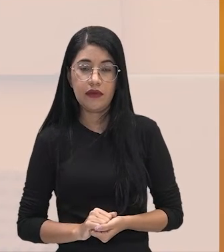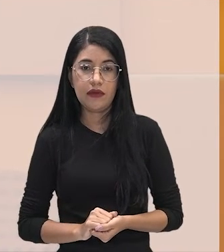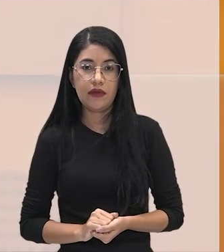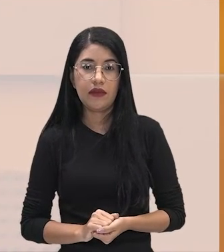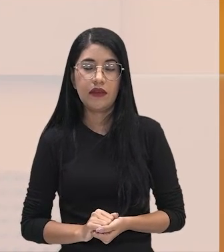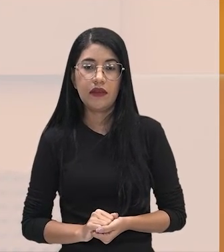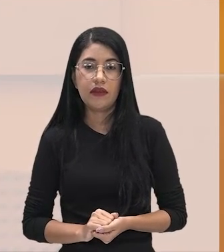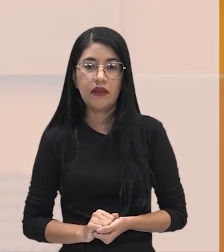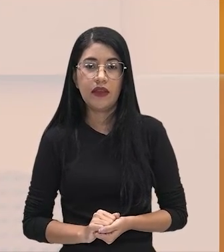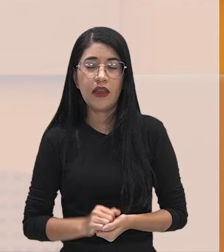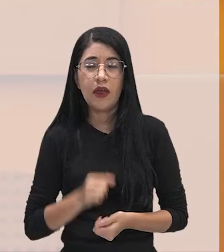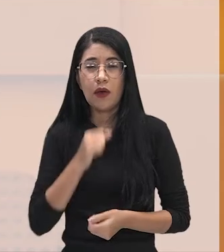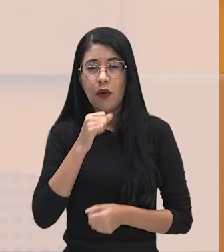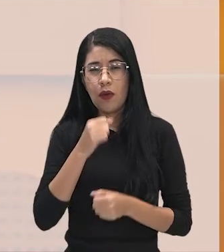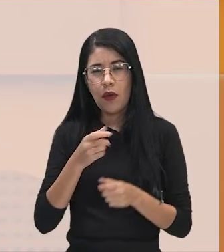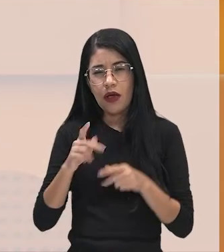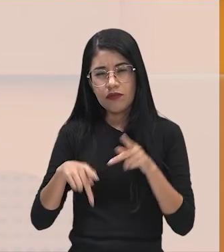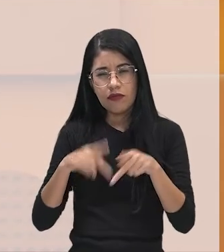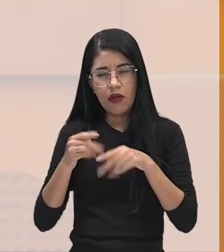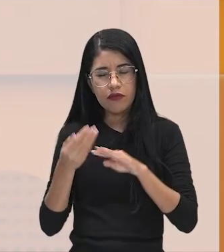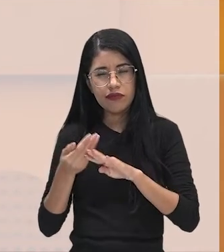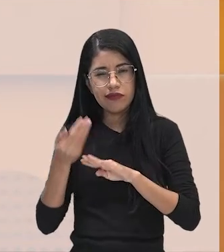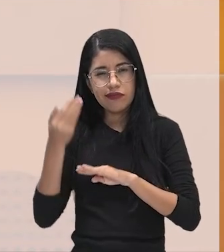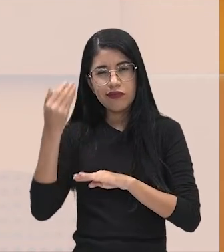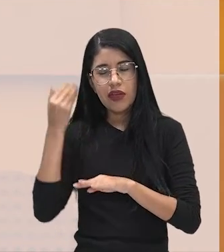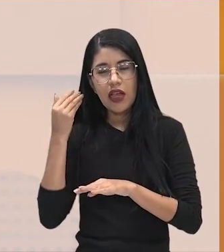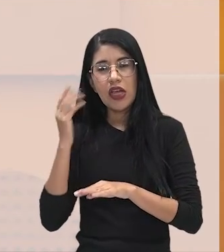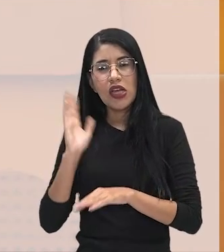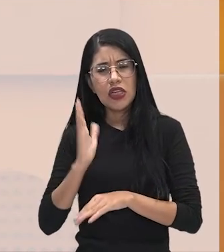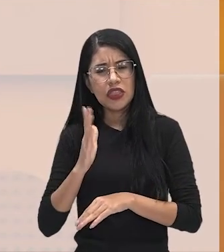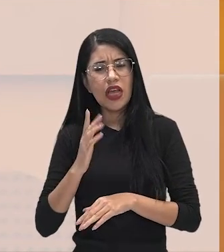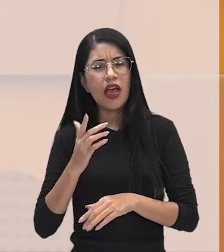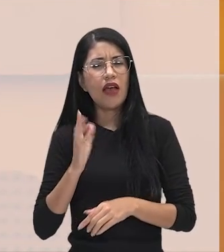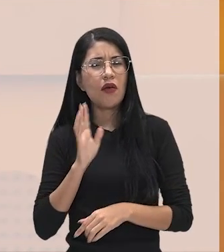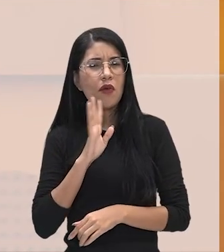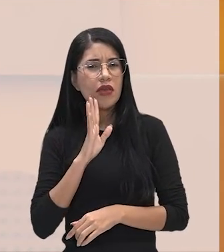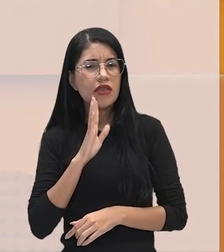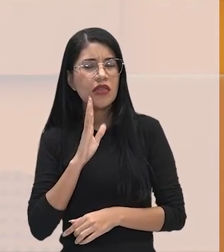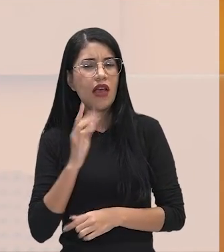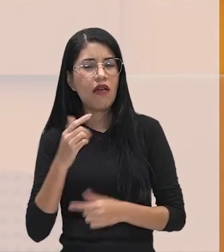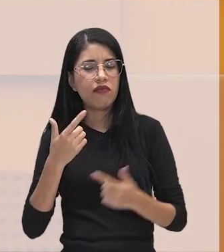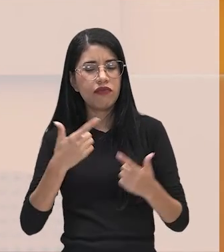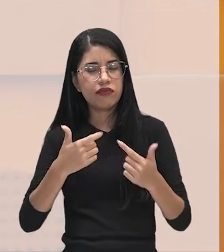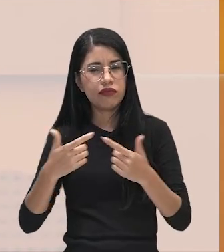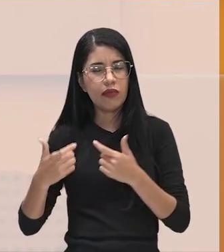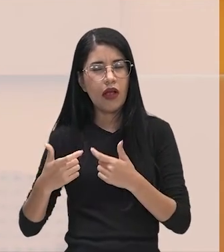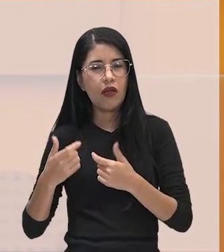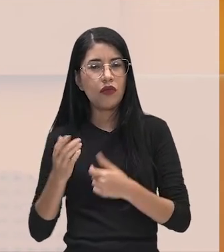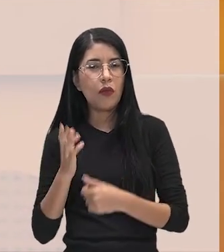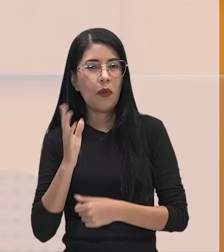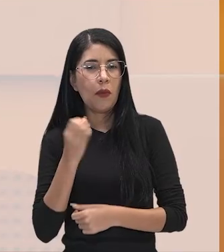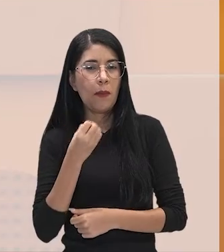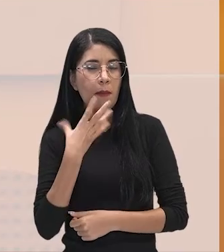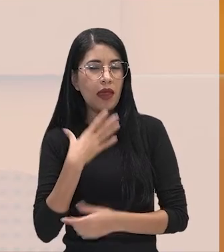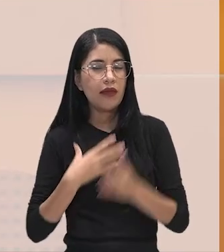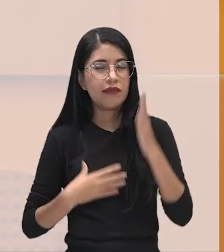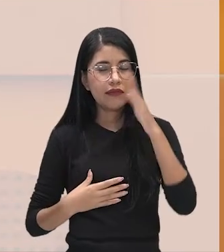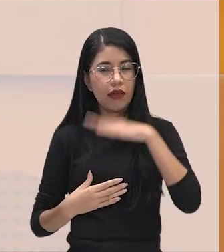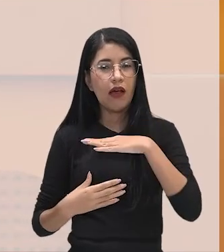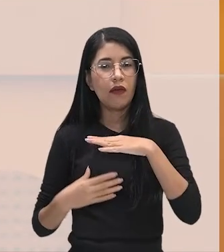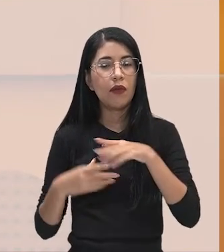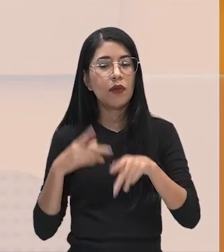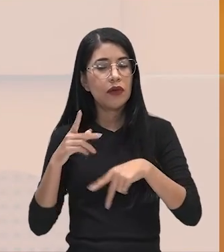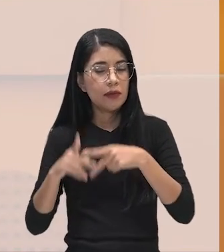da antiguidade, eles já falavam nessa luta entre o bem e o mal. Os povos persas, eles também